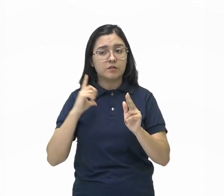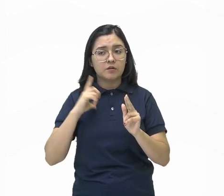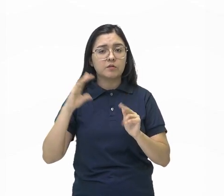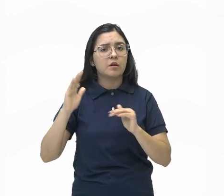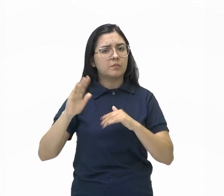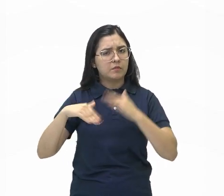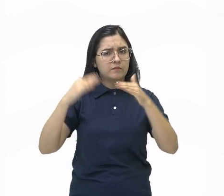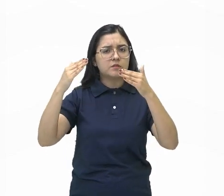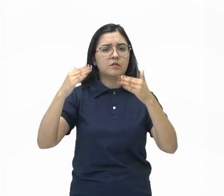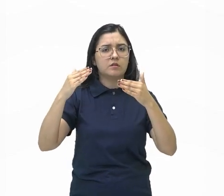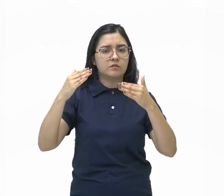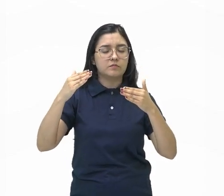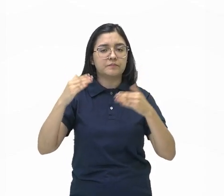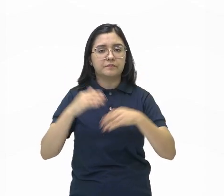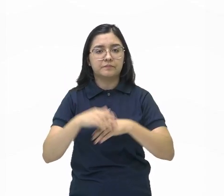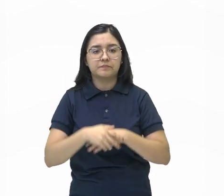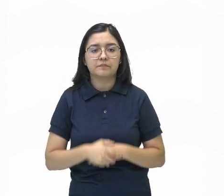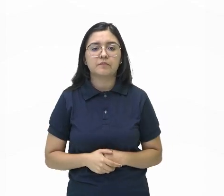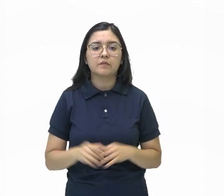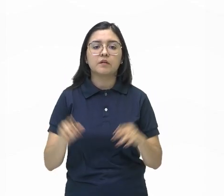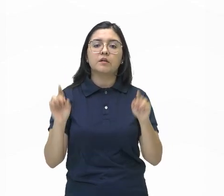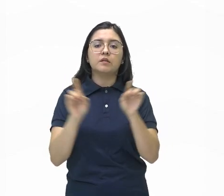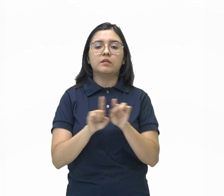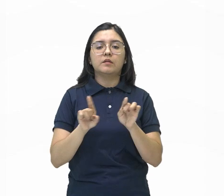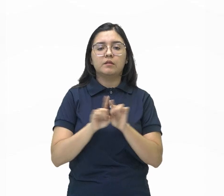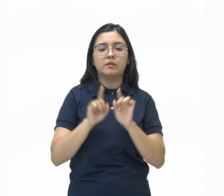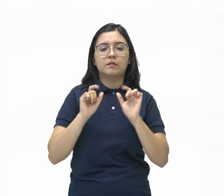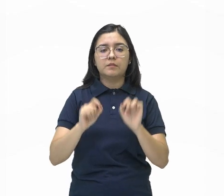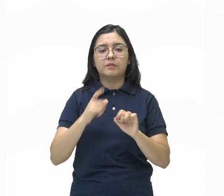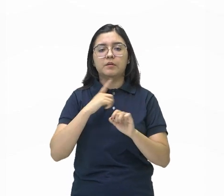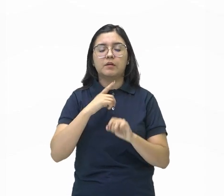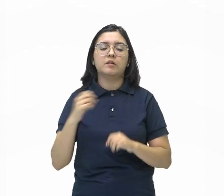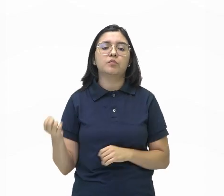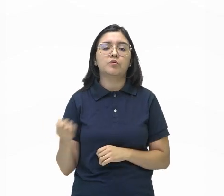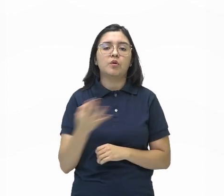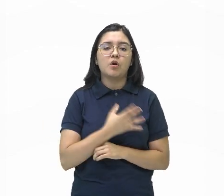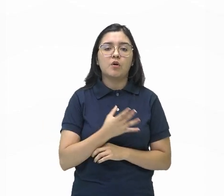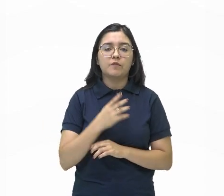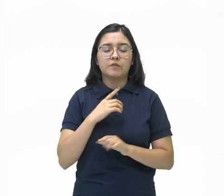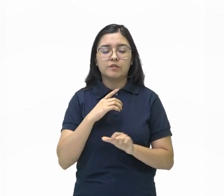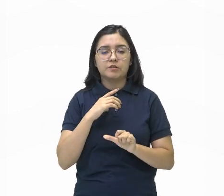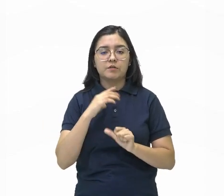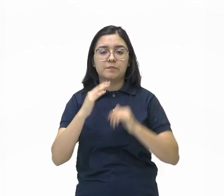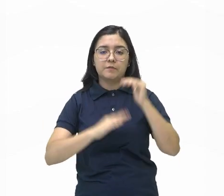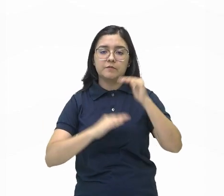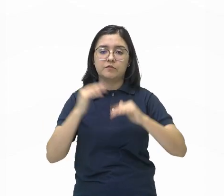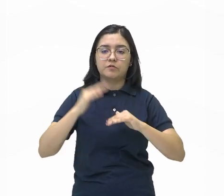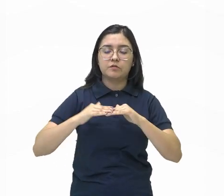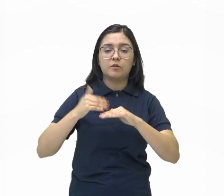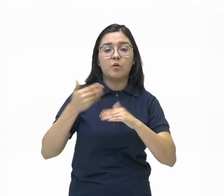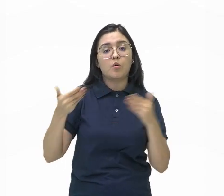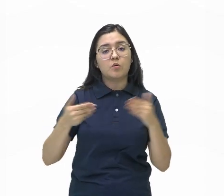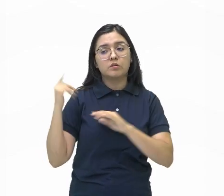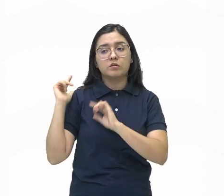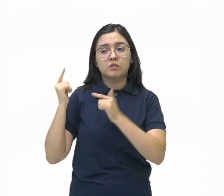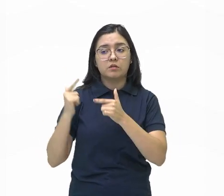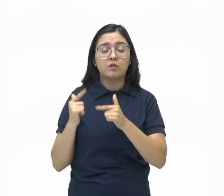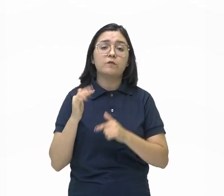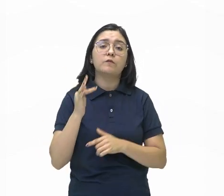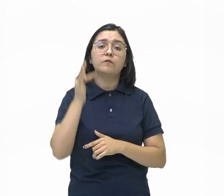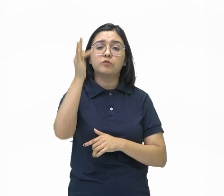né, sobre isso. Ela também reinventa profissões que são hoje tradicionais, que vão precisar